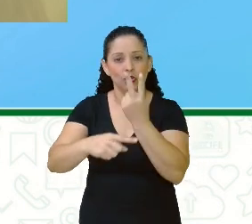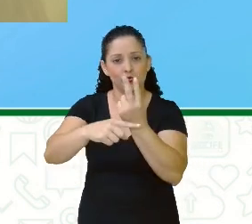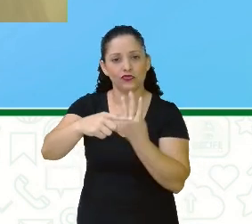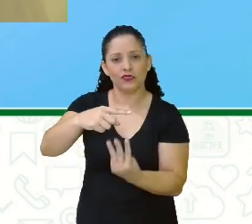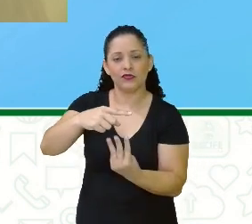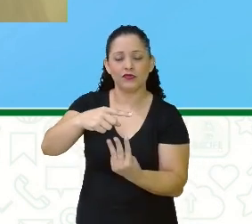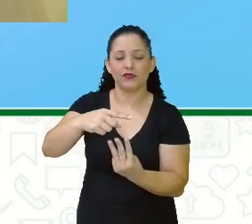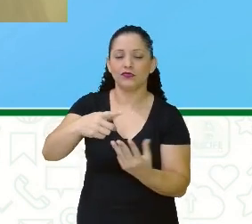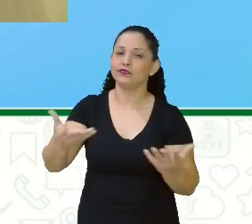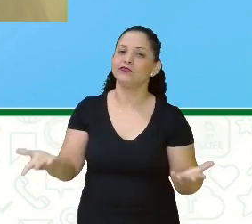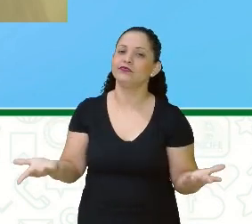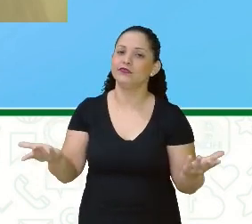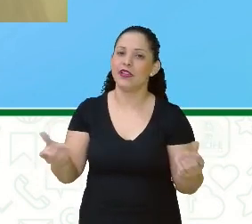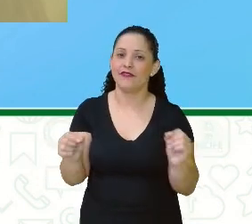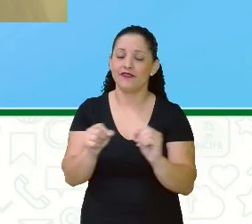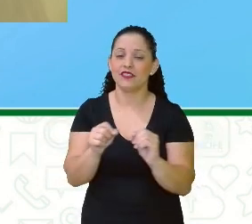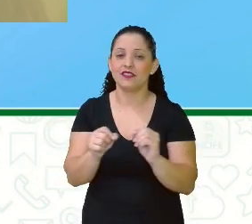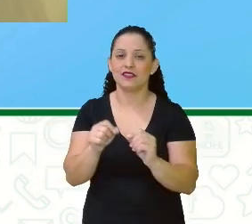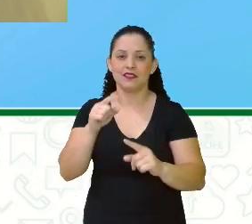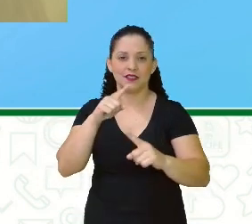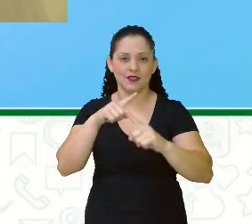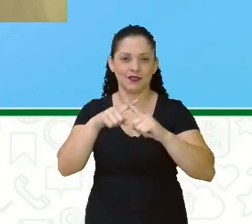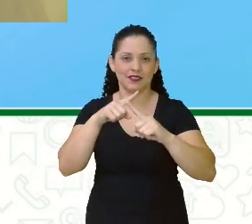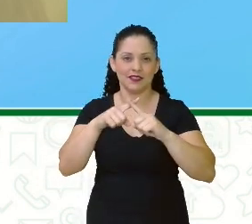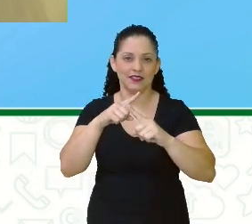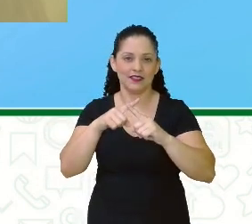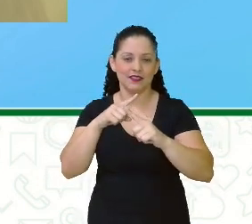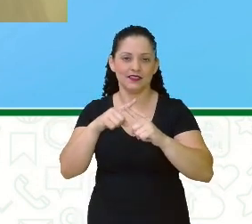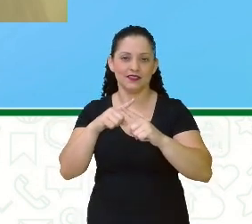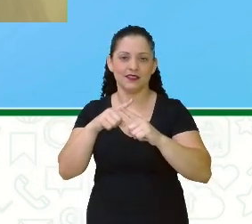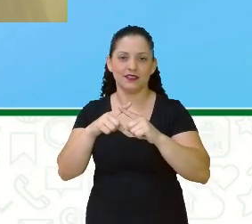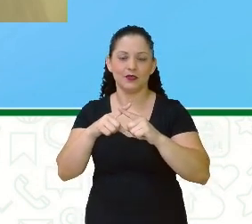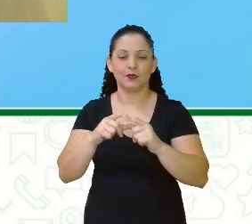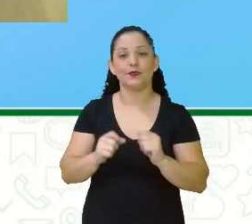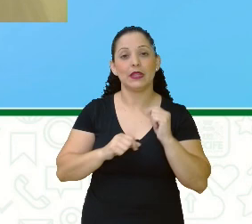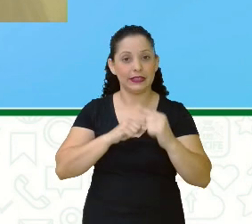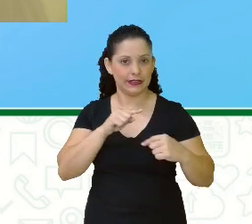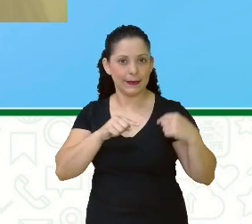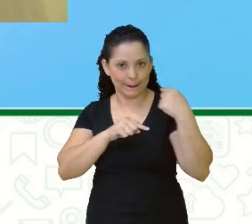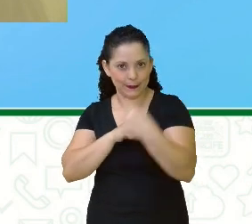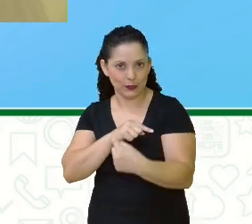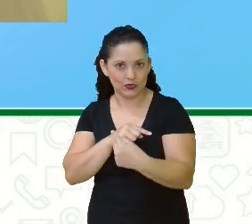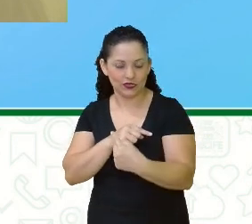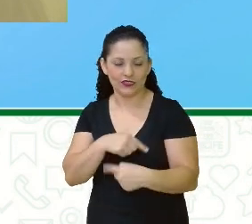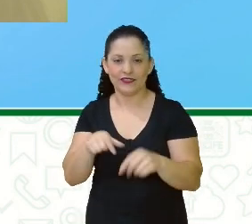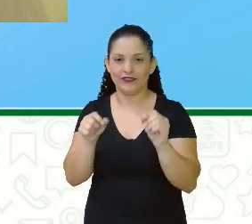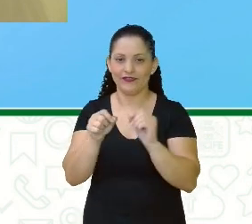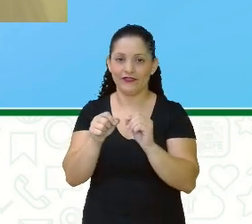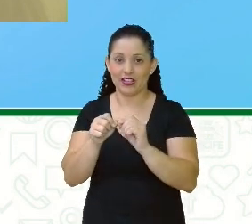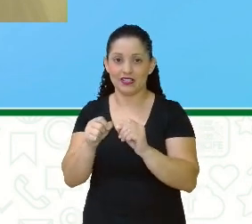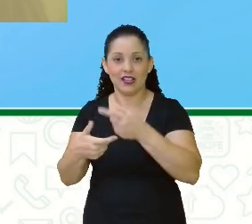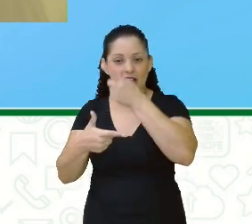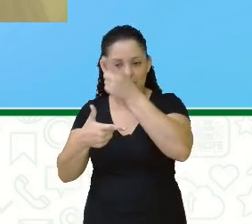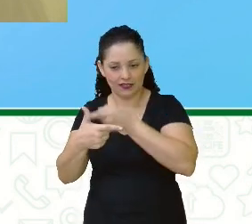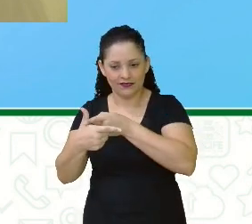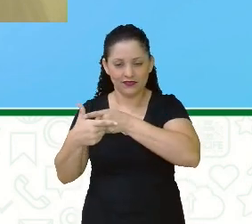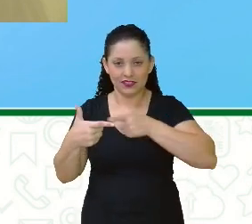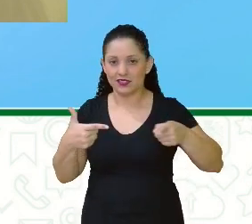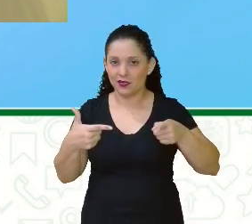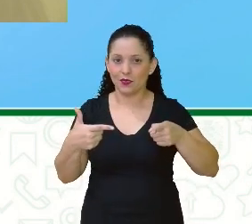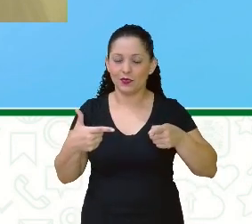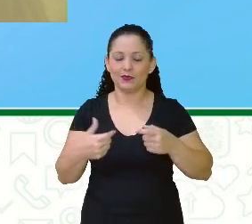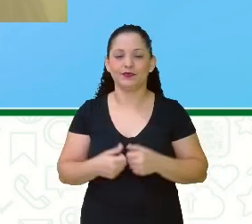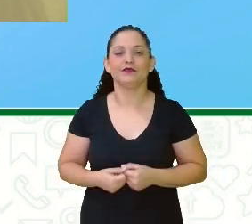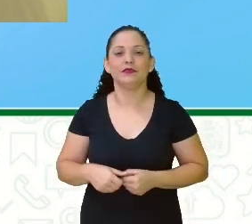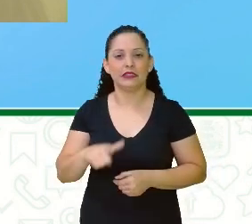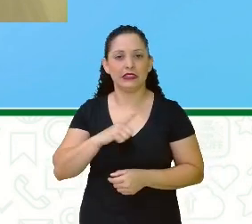é fazer a multiplicação, né? E depois fazer a divisão, porque eu tenho